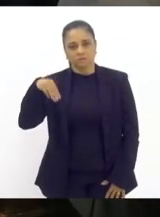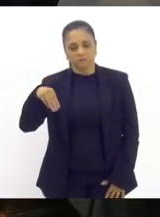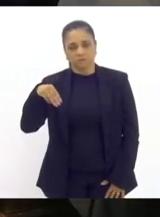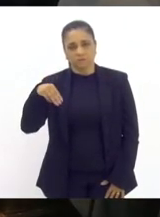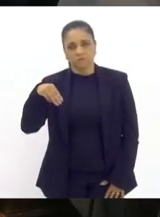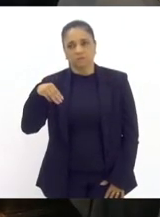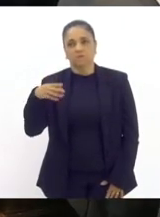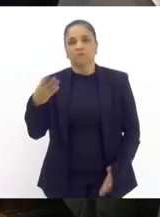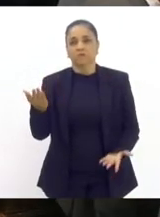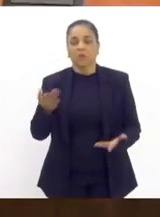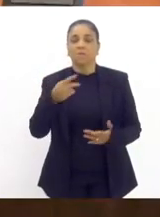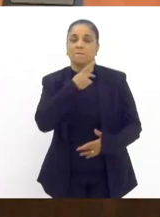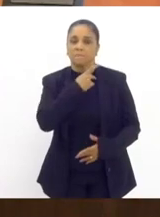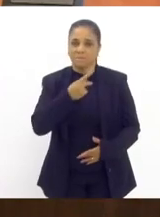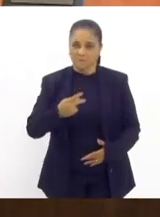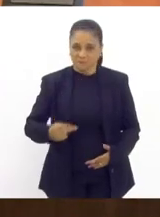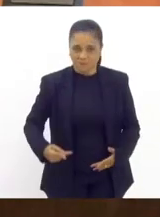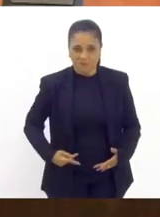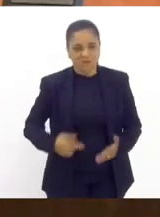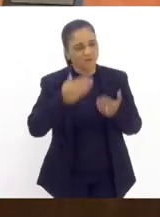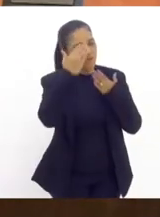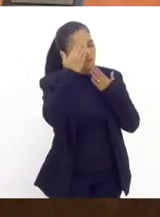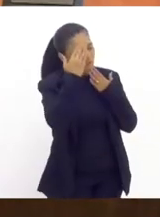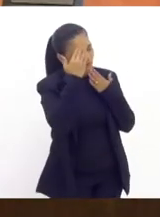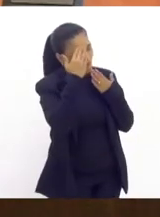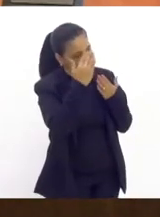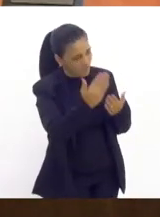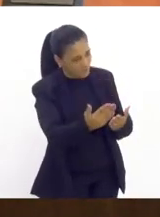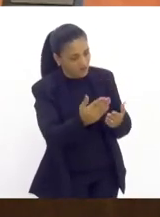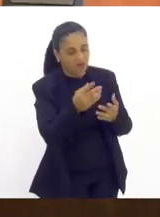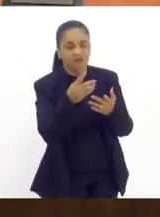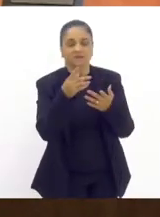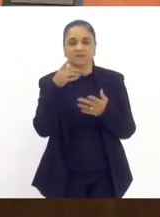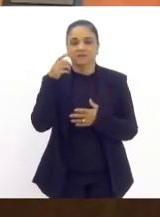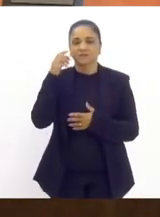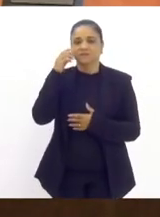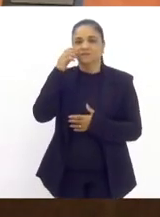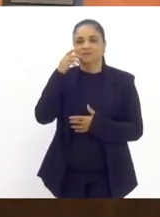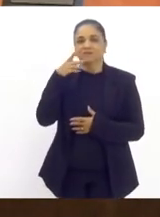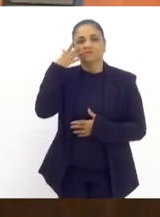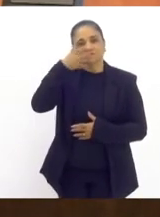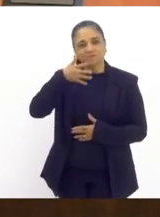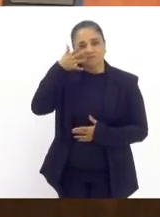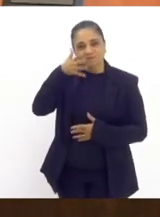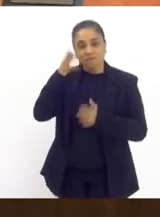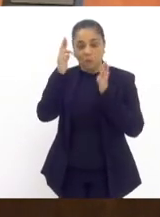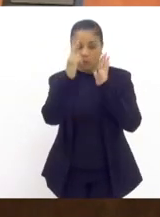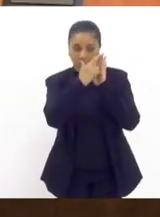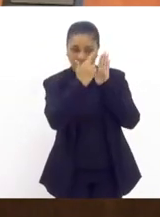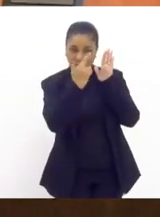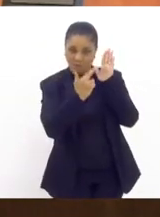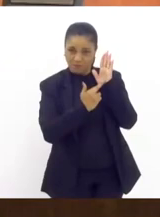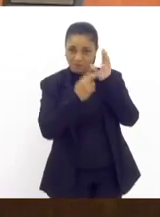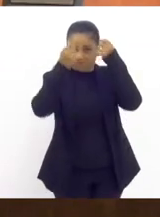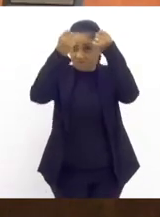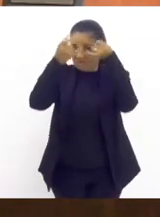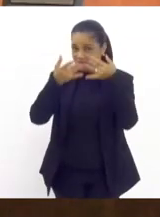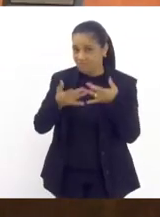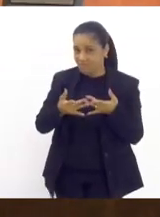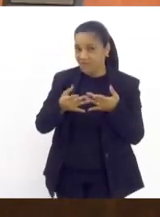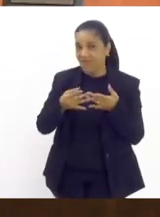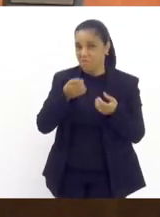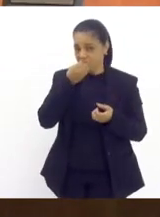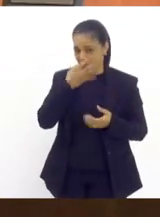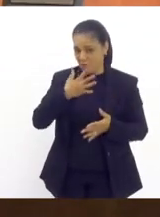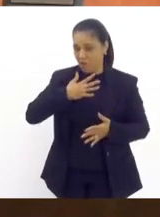senhora Presidente é muito obrigado aí como a senhora mesmo disse por cantar o nosso requerimento agora a gente gosta mesmo é quando ele